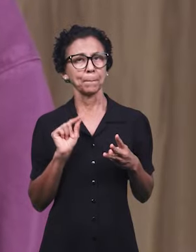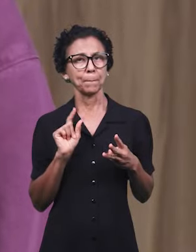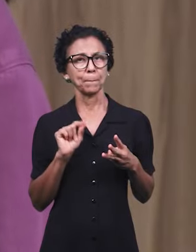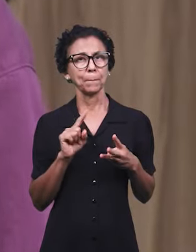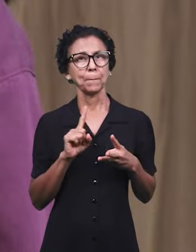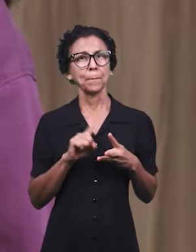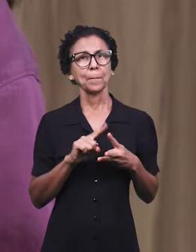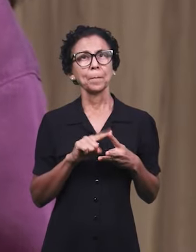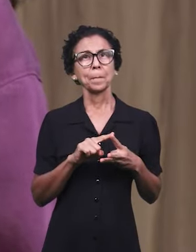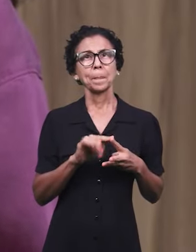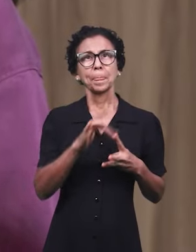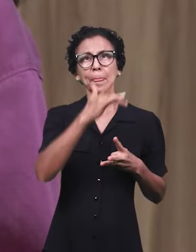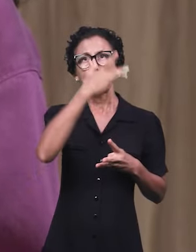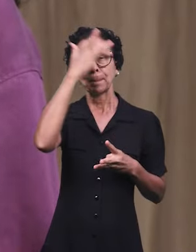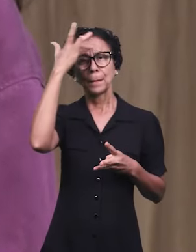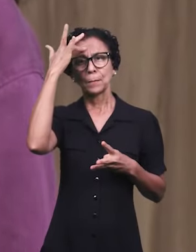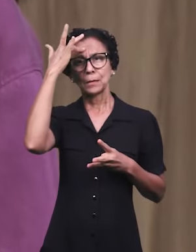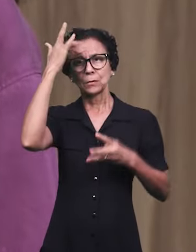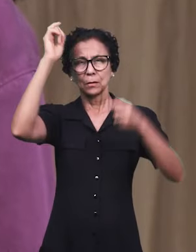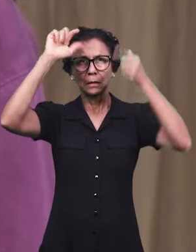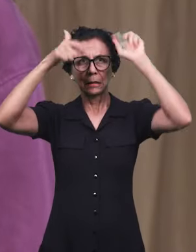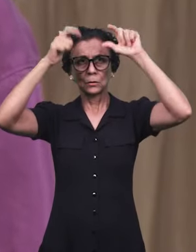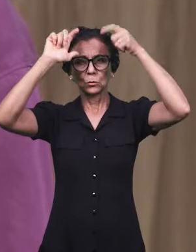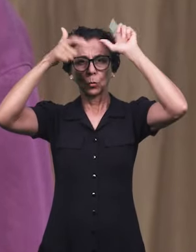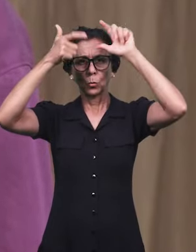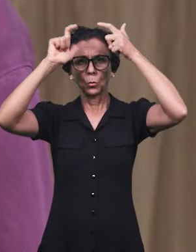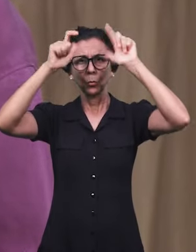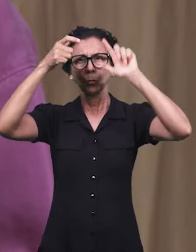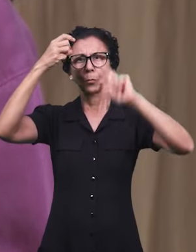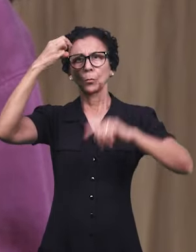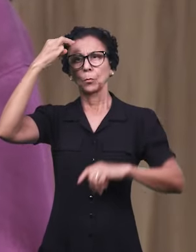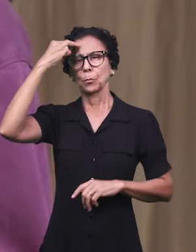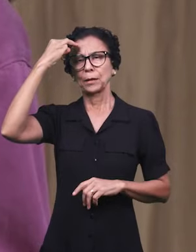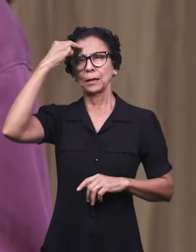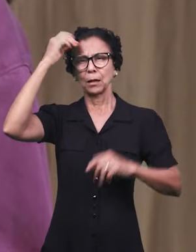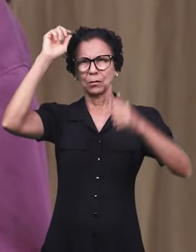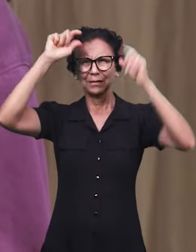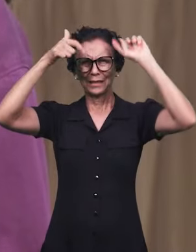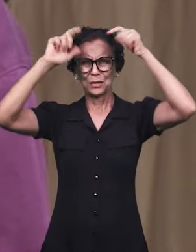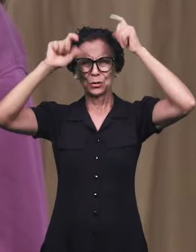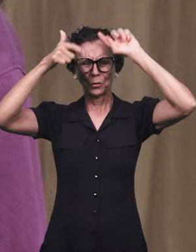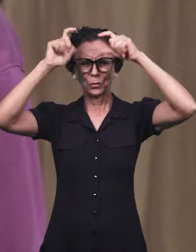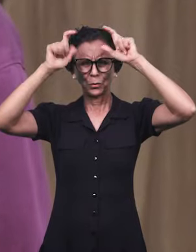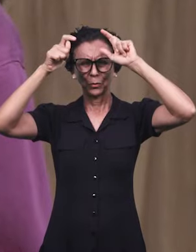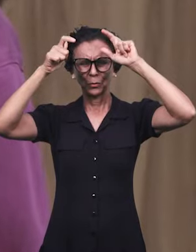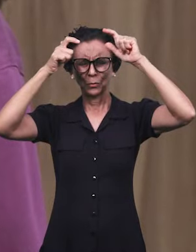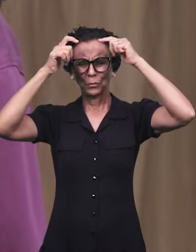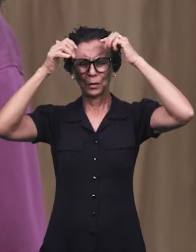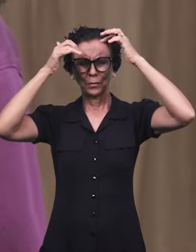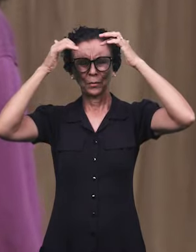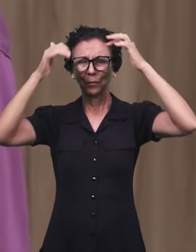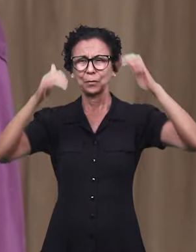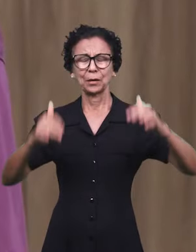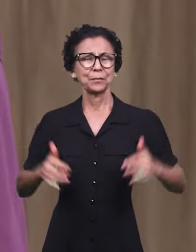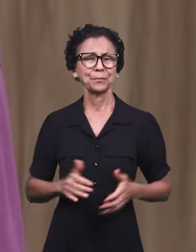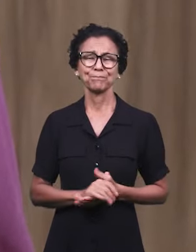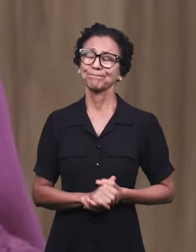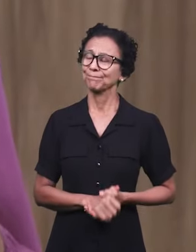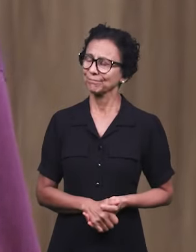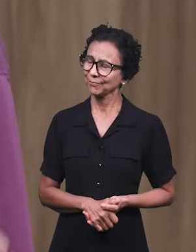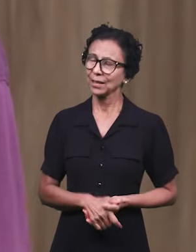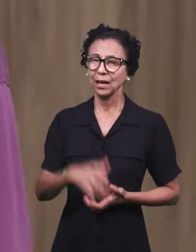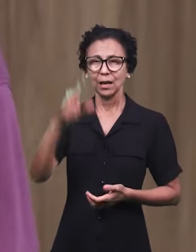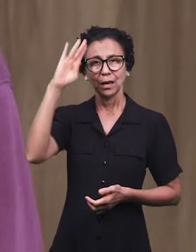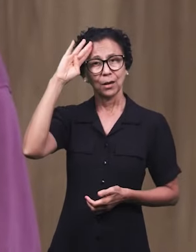basicamente, né? O primeiro é de uma pessoa que tem um transtorno mental. A pessoa que tem transtorno mental, ela não tem escolha.